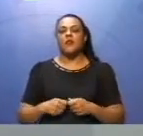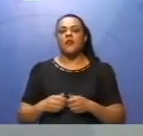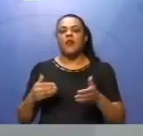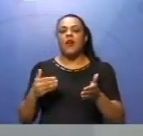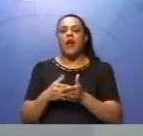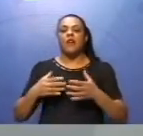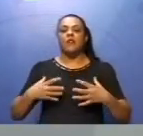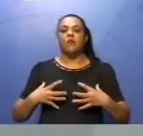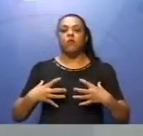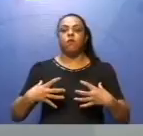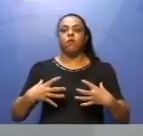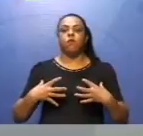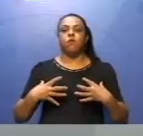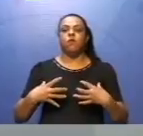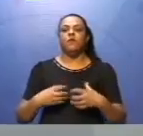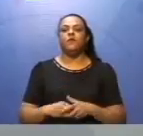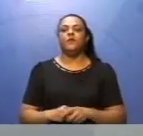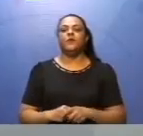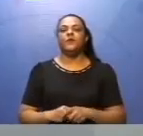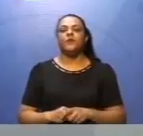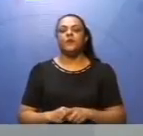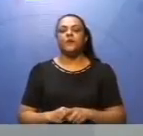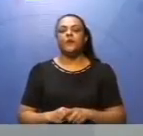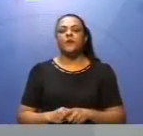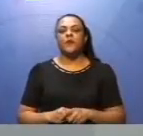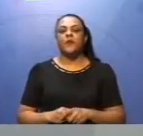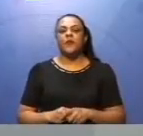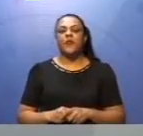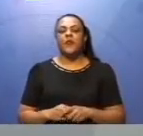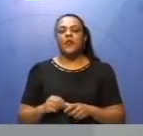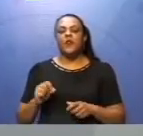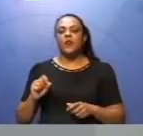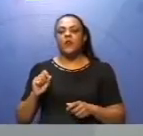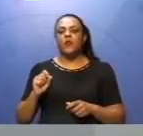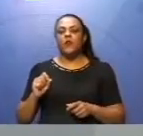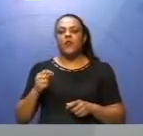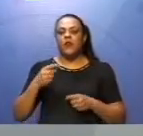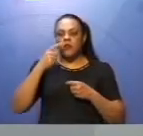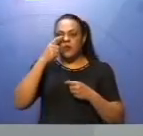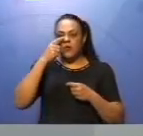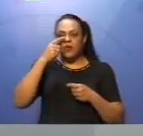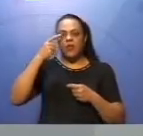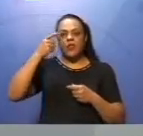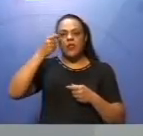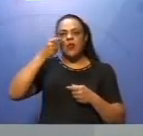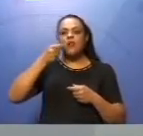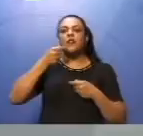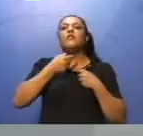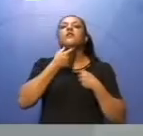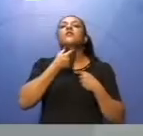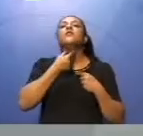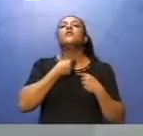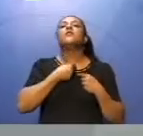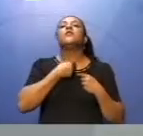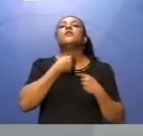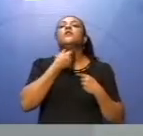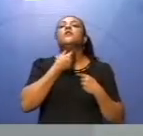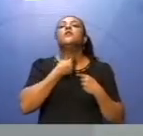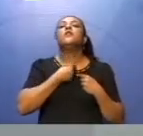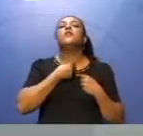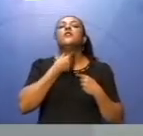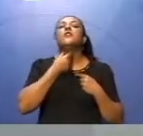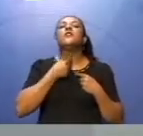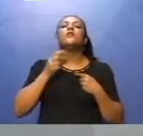os pulmões. Então, compreende aqui os órgãos, a cavidade nasal, a faringe, que corresponde por toda